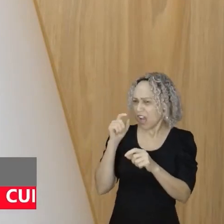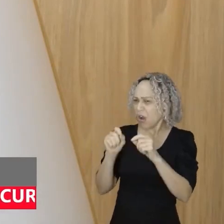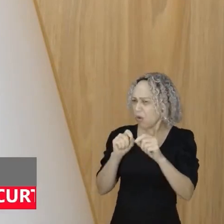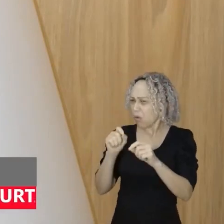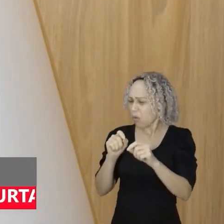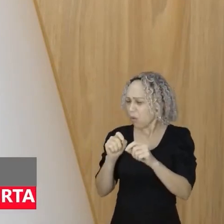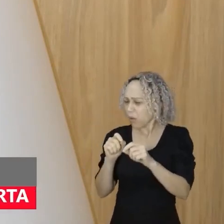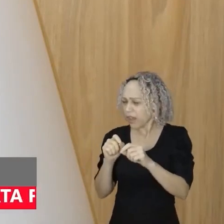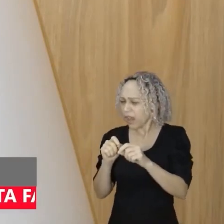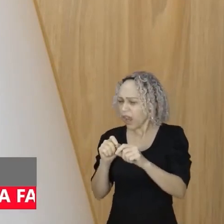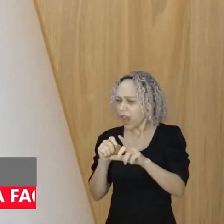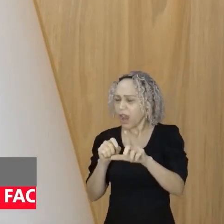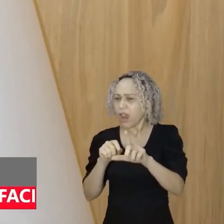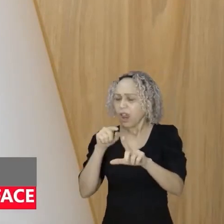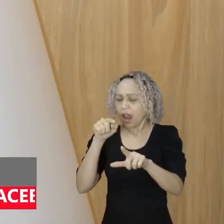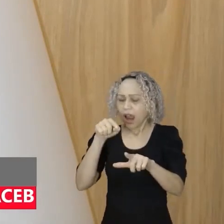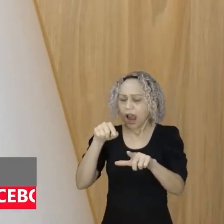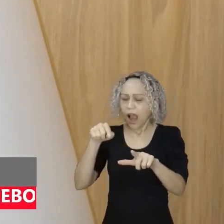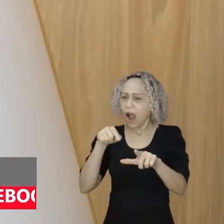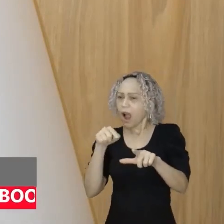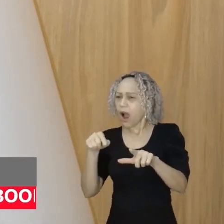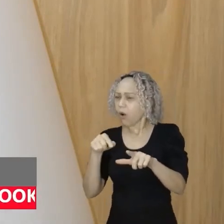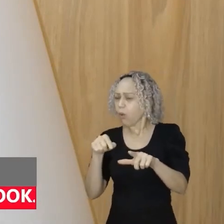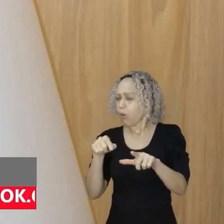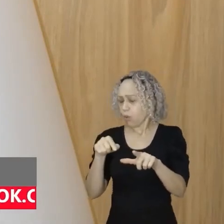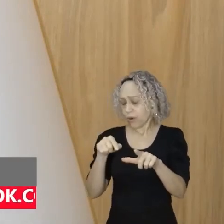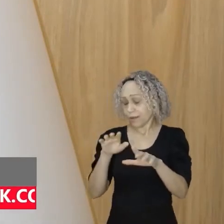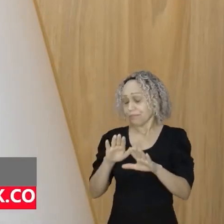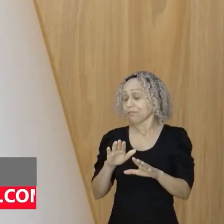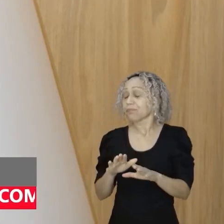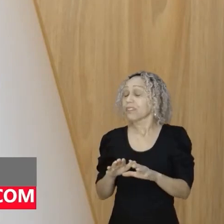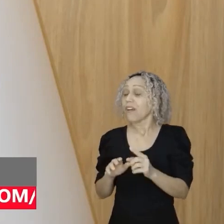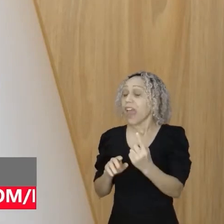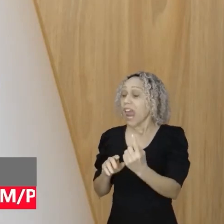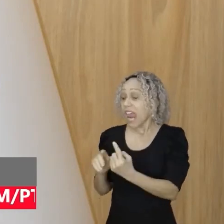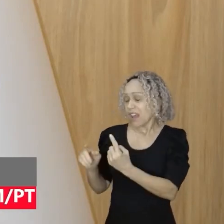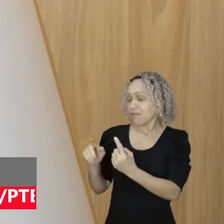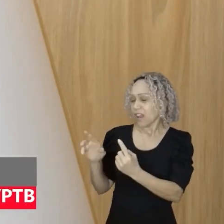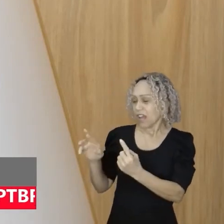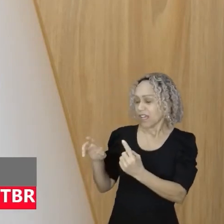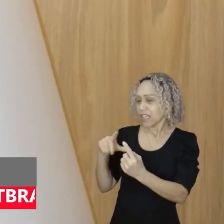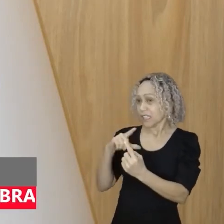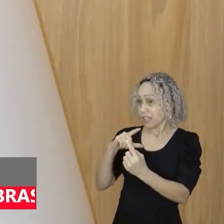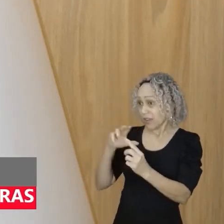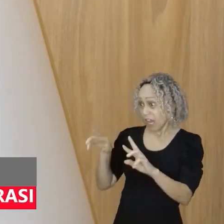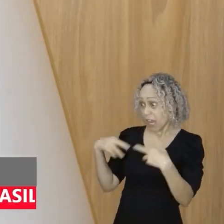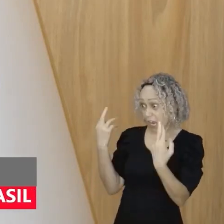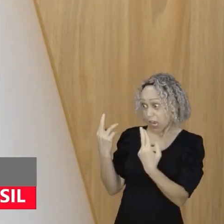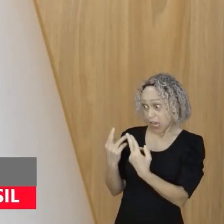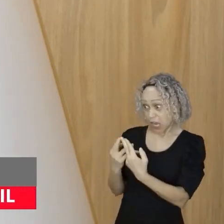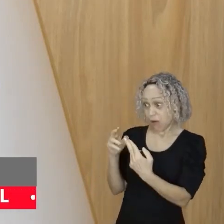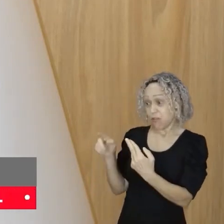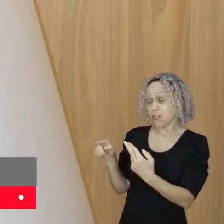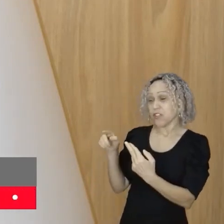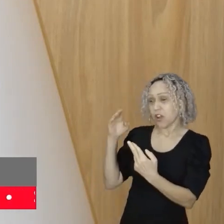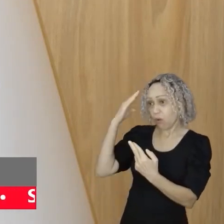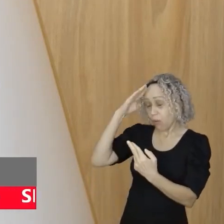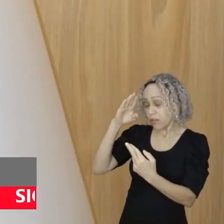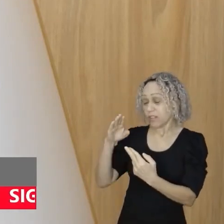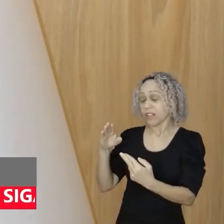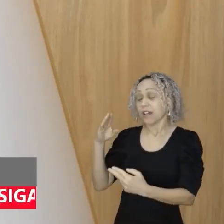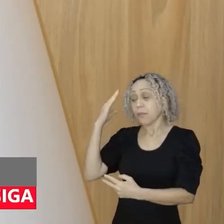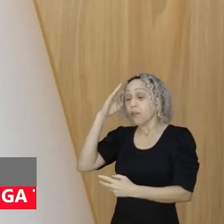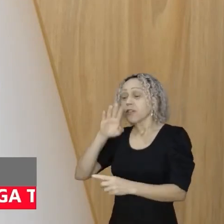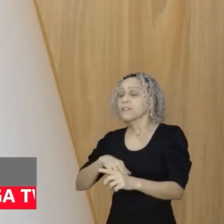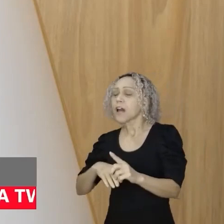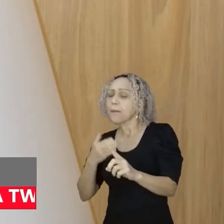era fraudável. E o hacker tomou café da manhã com o Bolsonaro, que sugeriu ao hacker, pediu ao hacker para fazer isso.